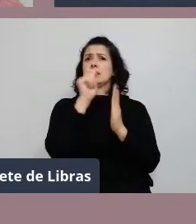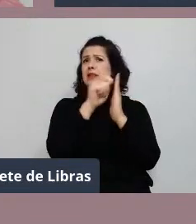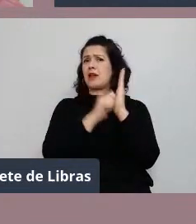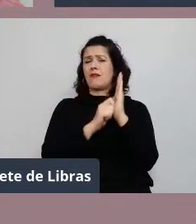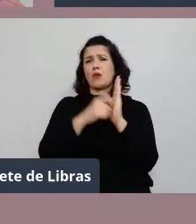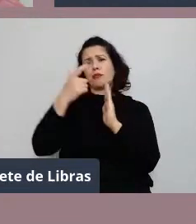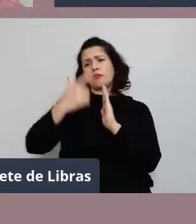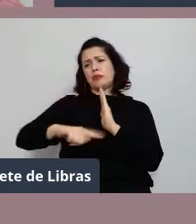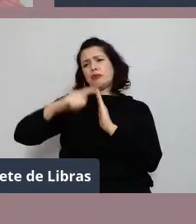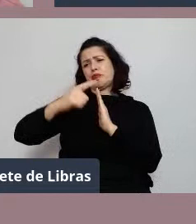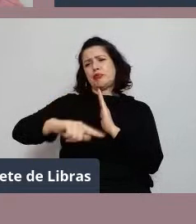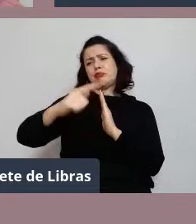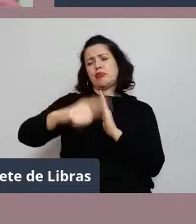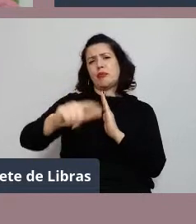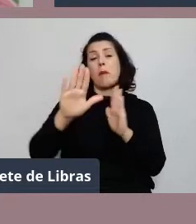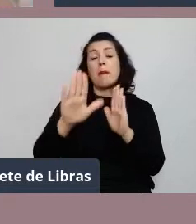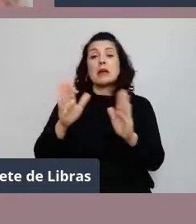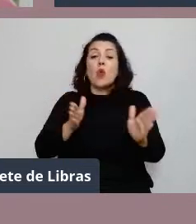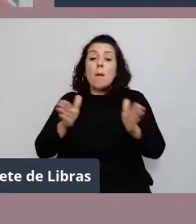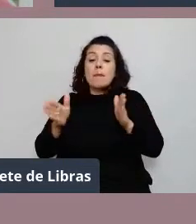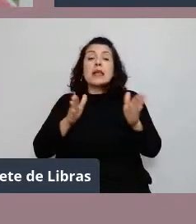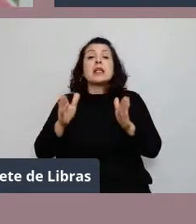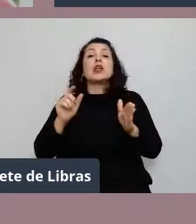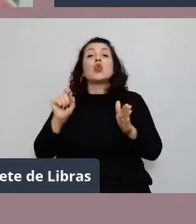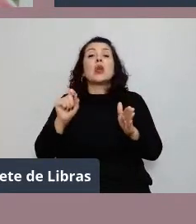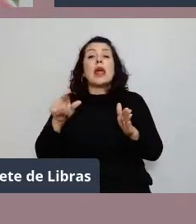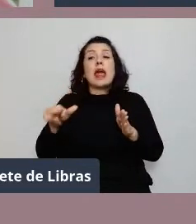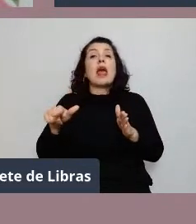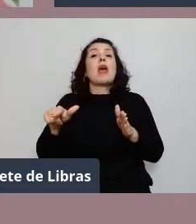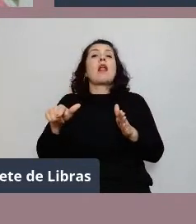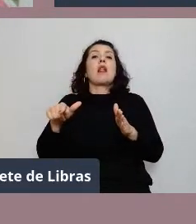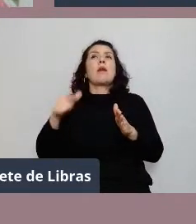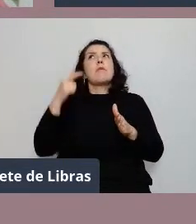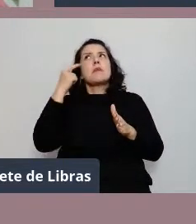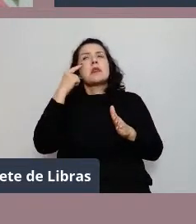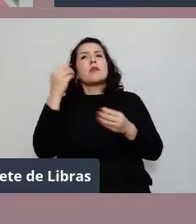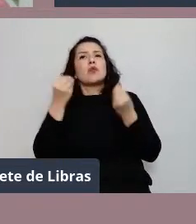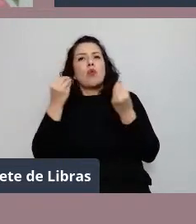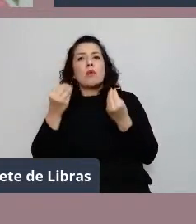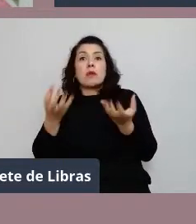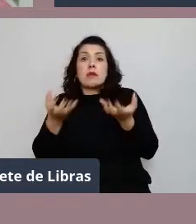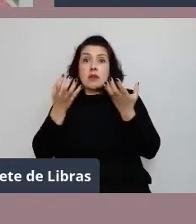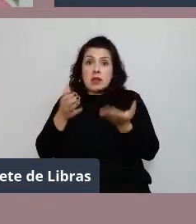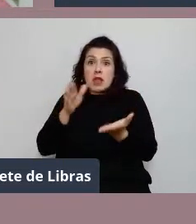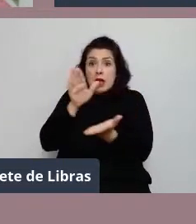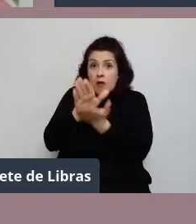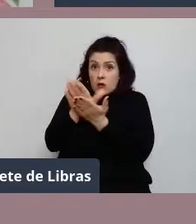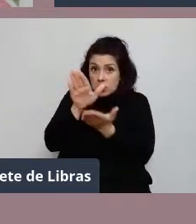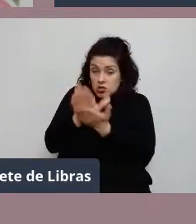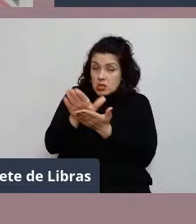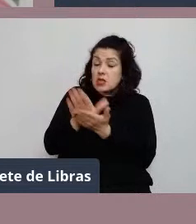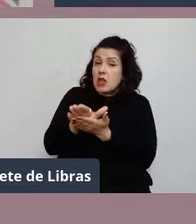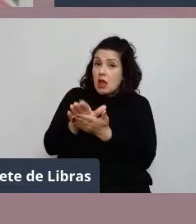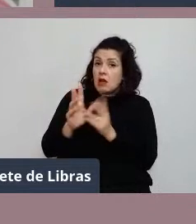em que ela estava batalhando editar esse livro e batalhando também